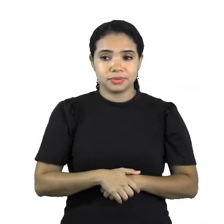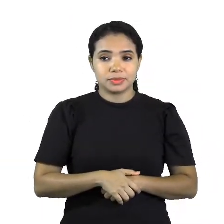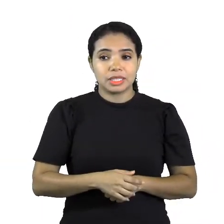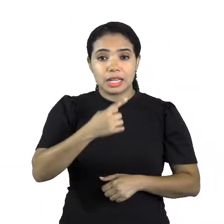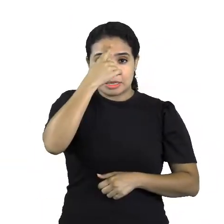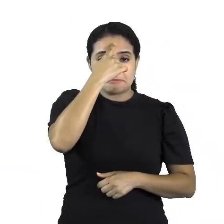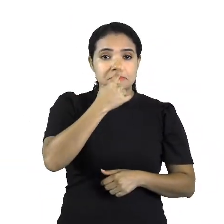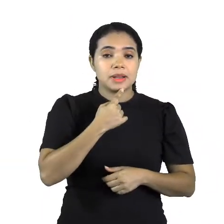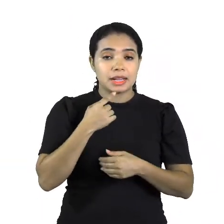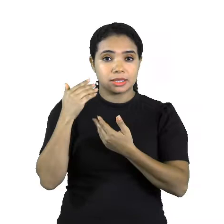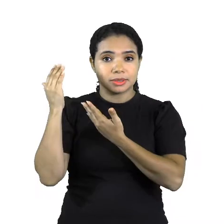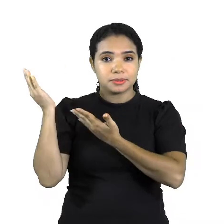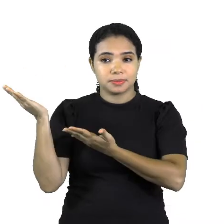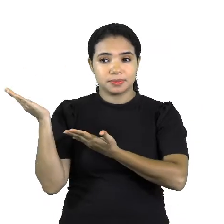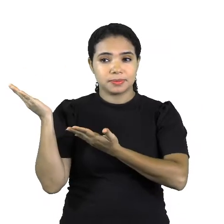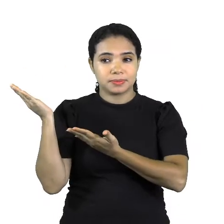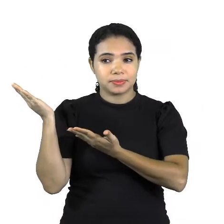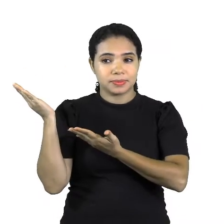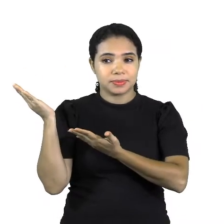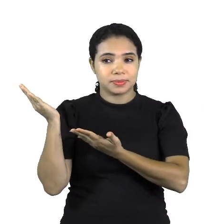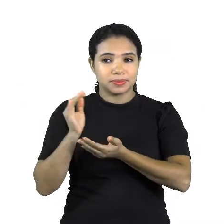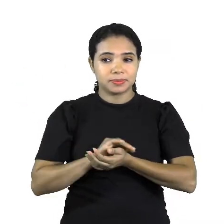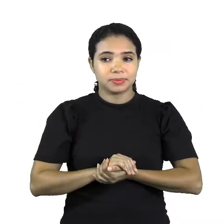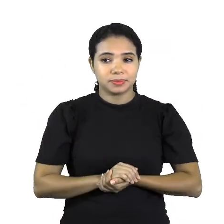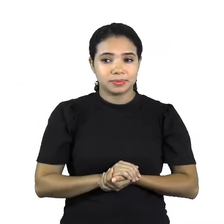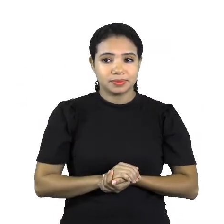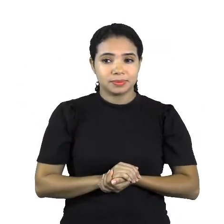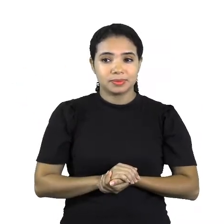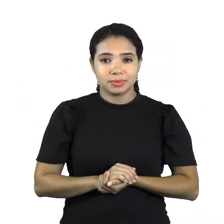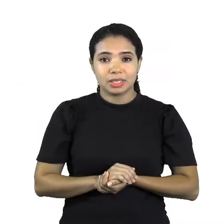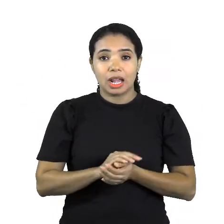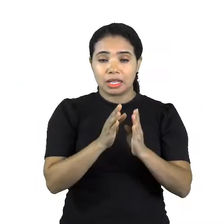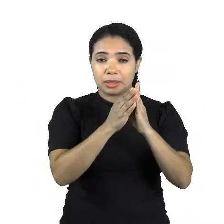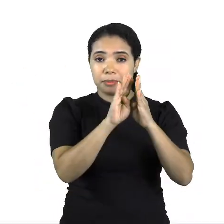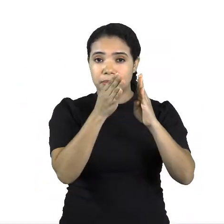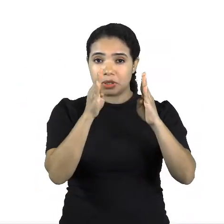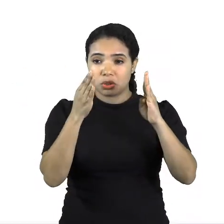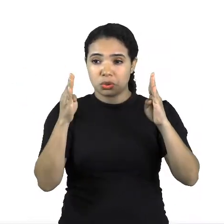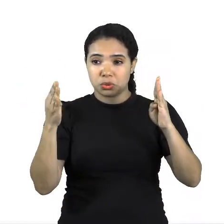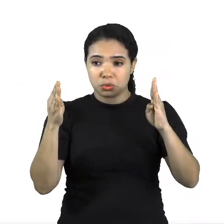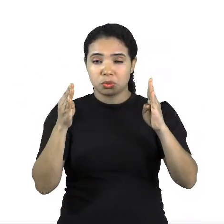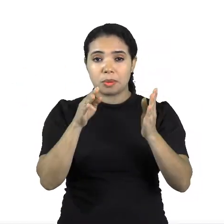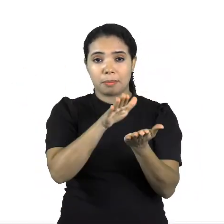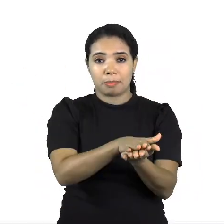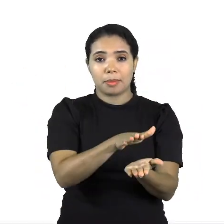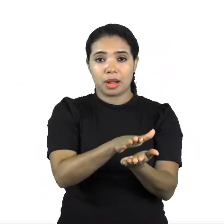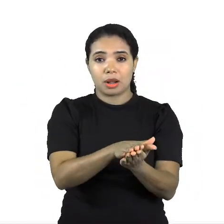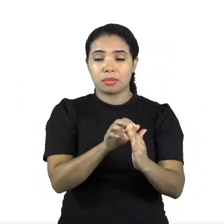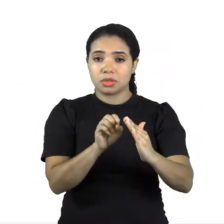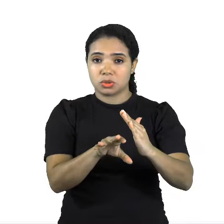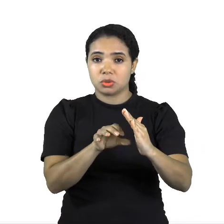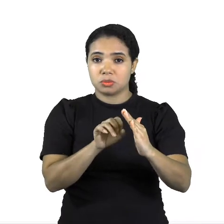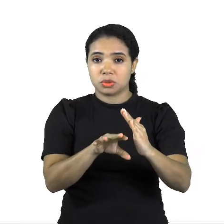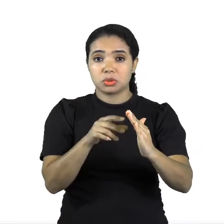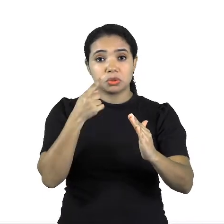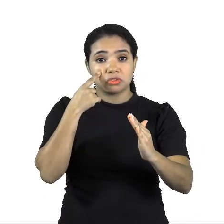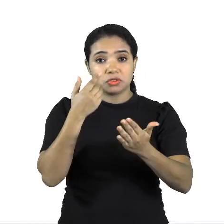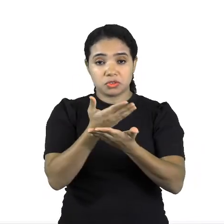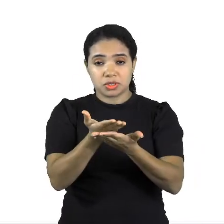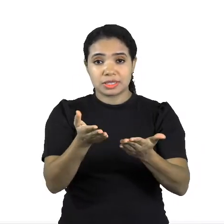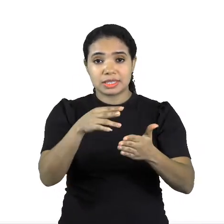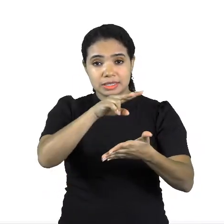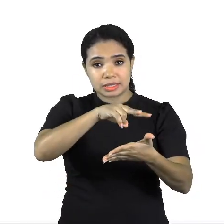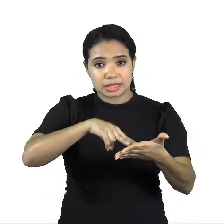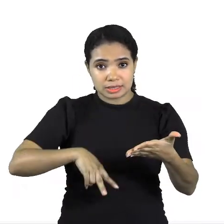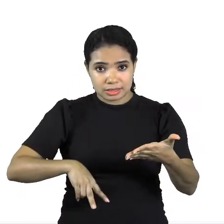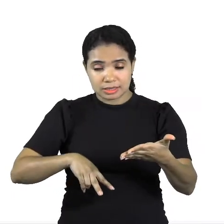imagem é a versão que está lá na biblioteca da plataforma Homeschool, que vocês vão ler, que